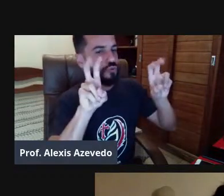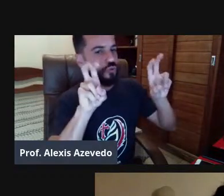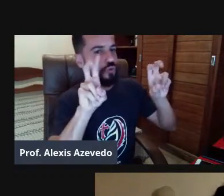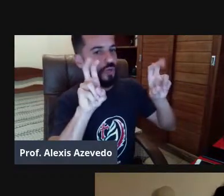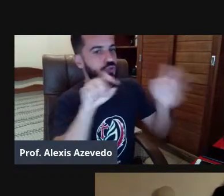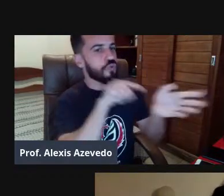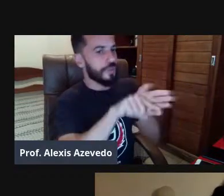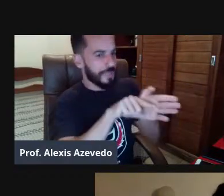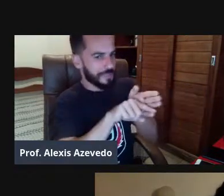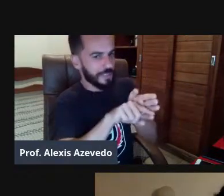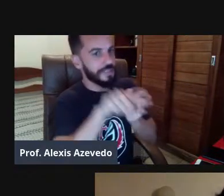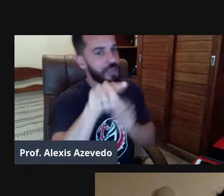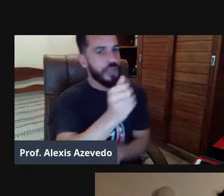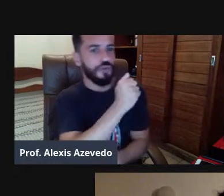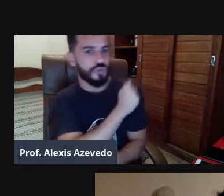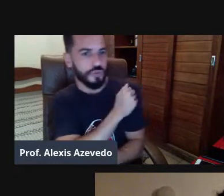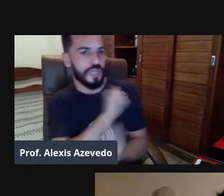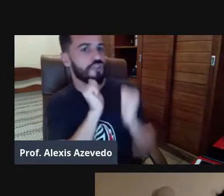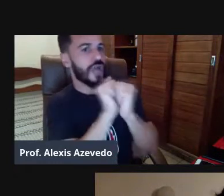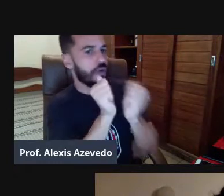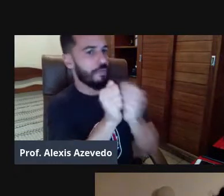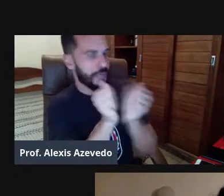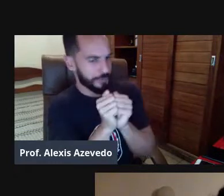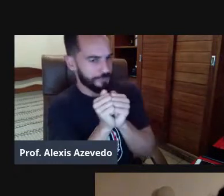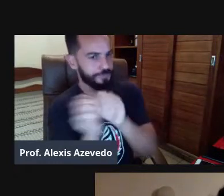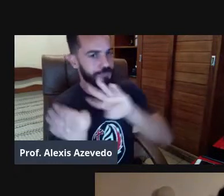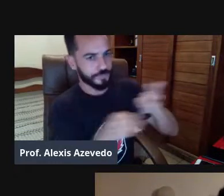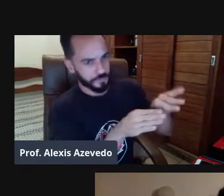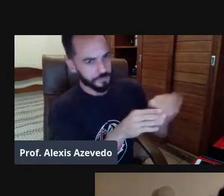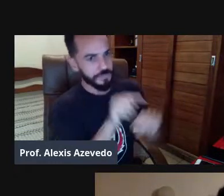pesquisa. Durante o ano, a gente tem